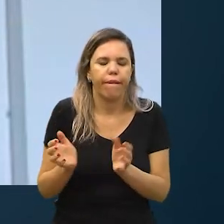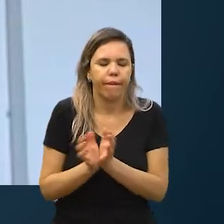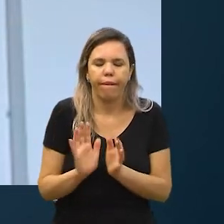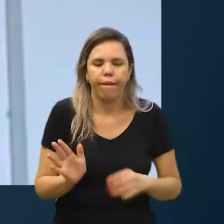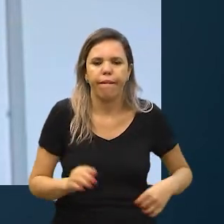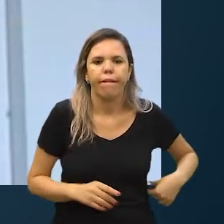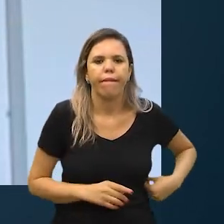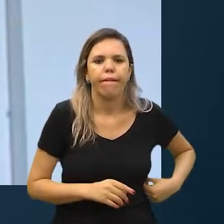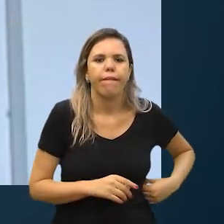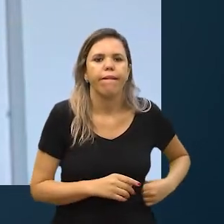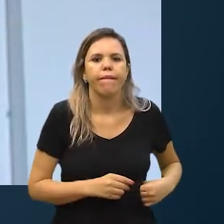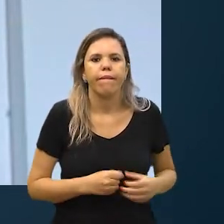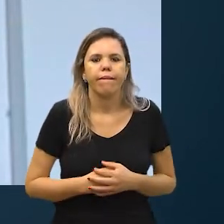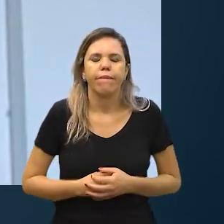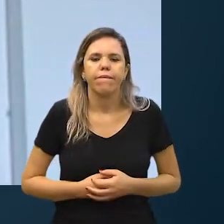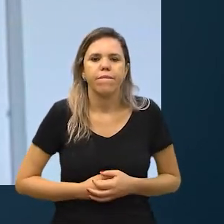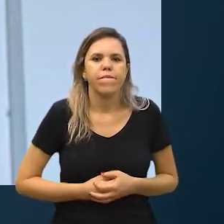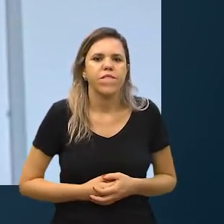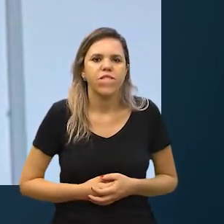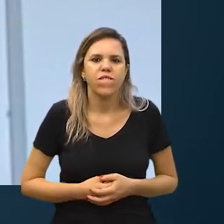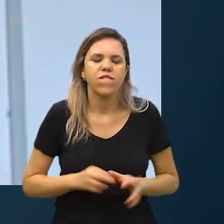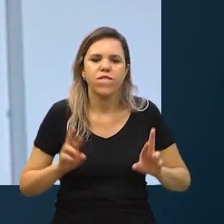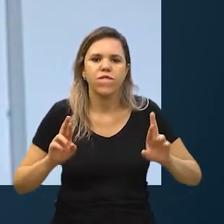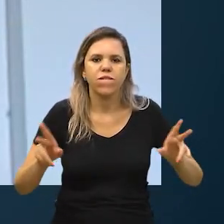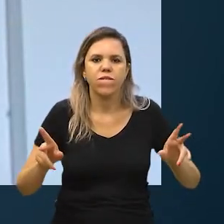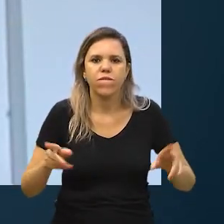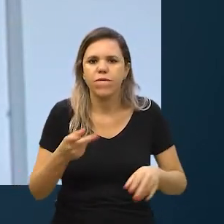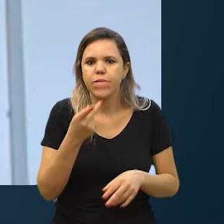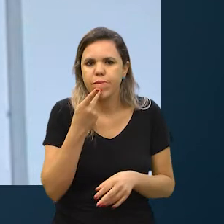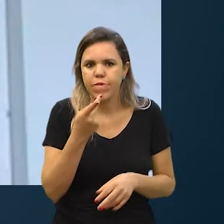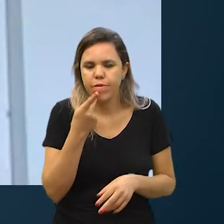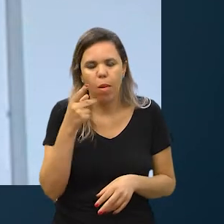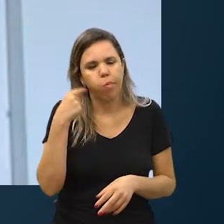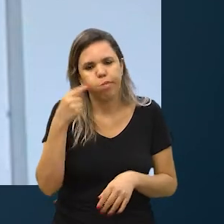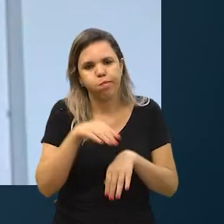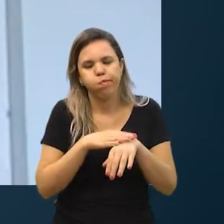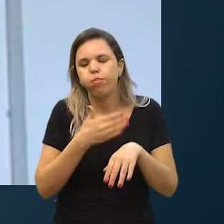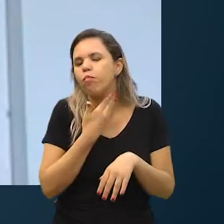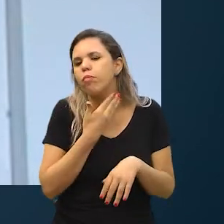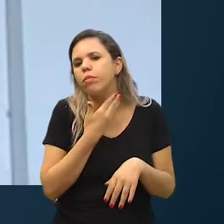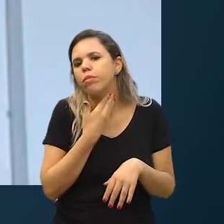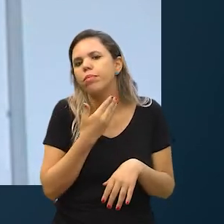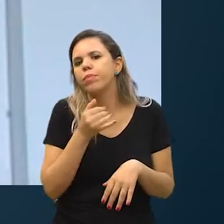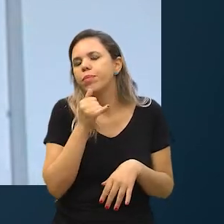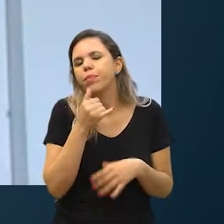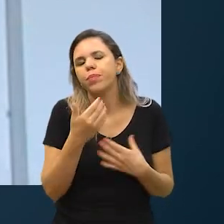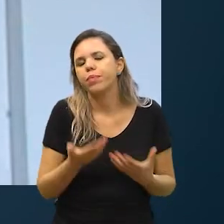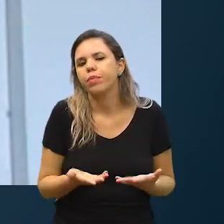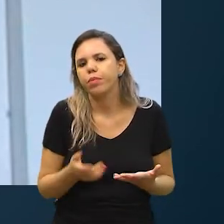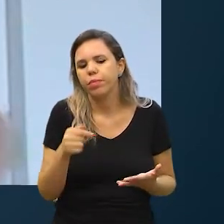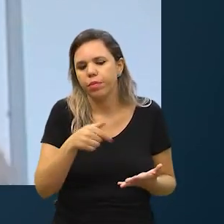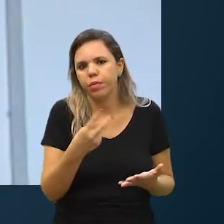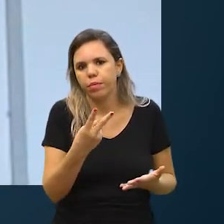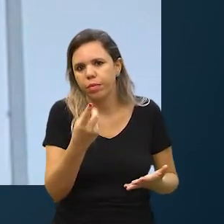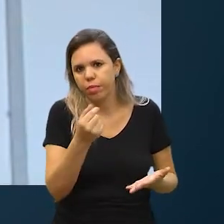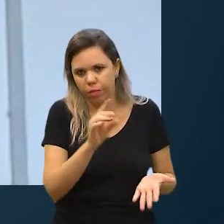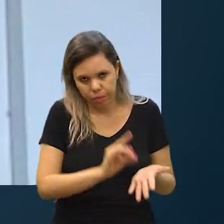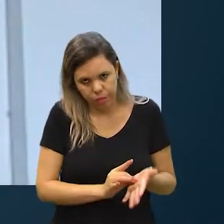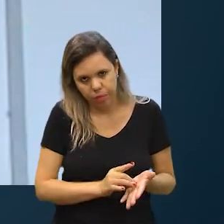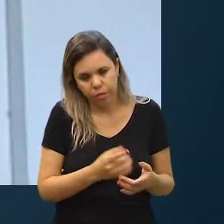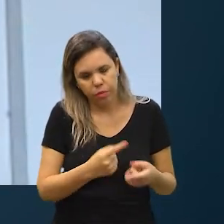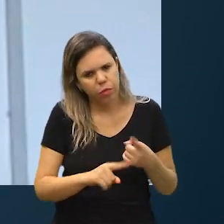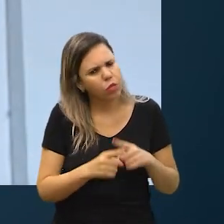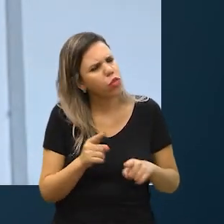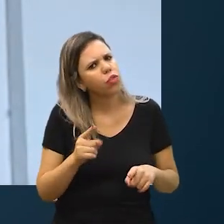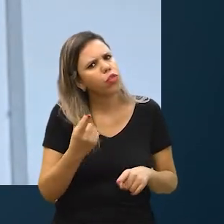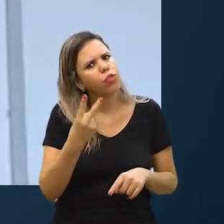equipe. Então, é até um pouco diferente quando a gente fala com advogados, porque eles falam assim: ah, não, mas então esse aqui é o preço que estão firmando, mas